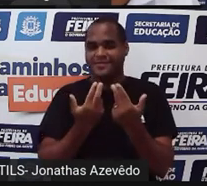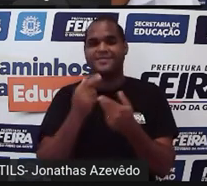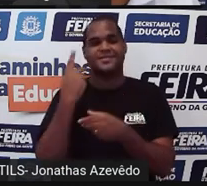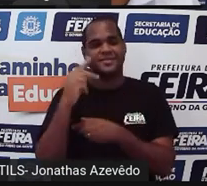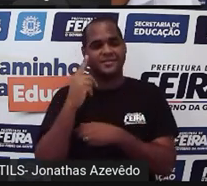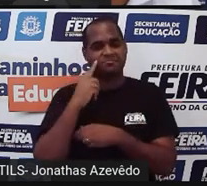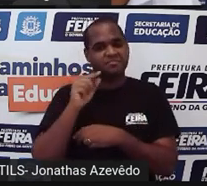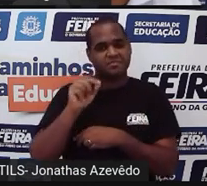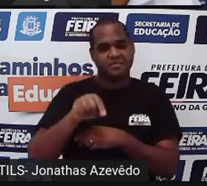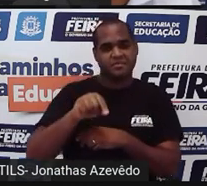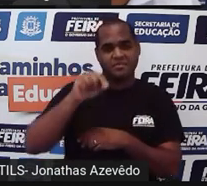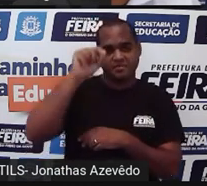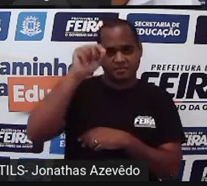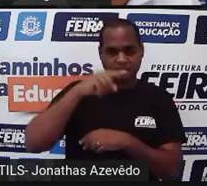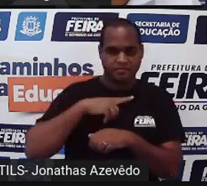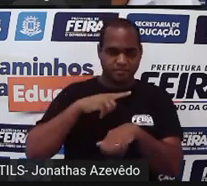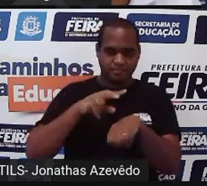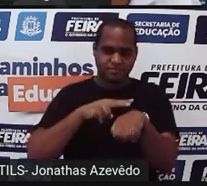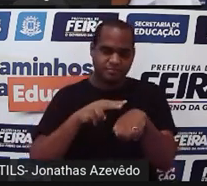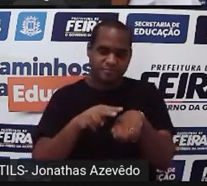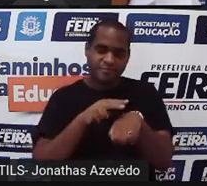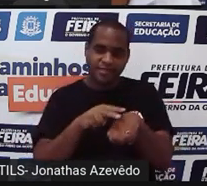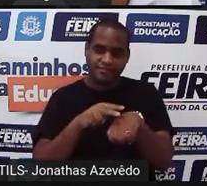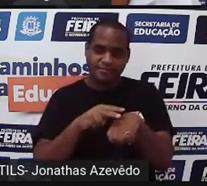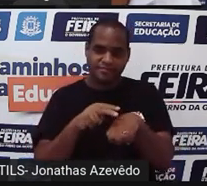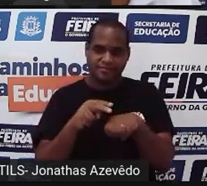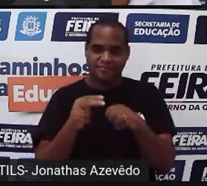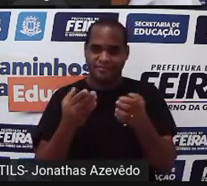ó, em verde,